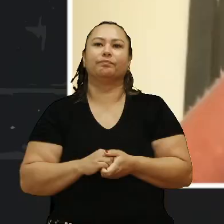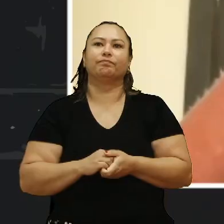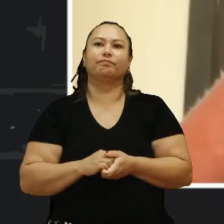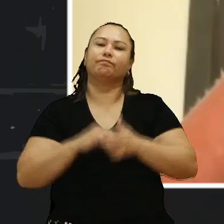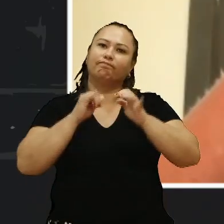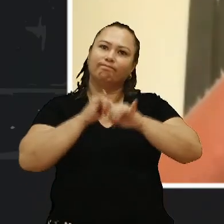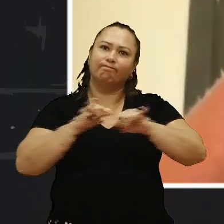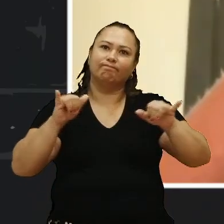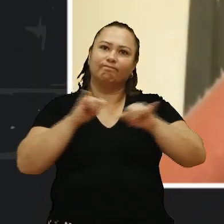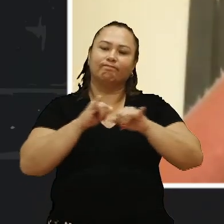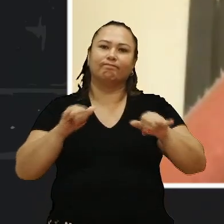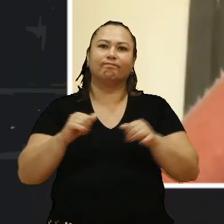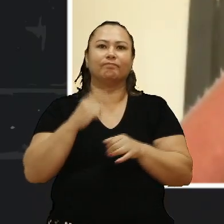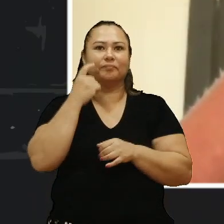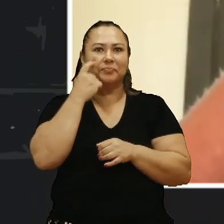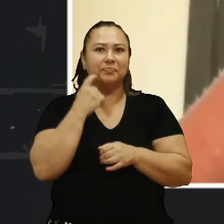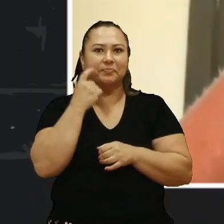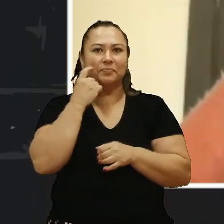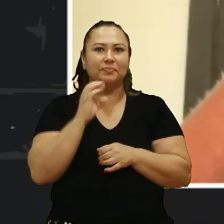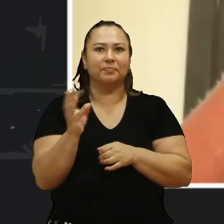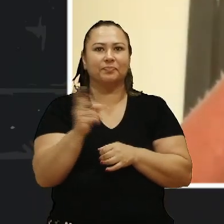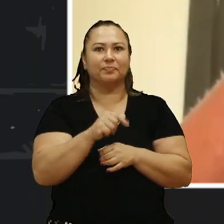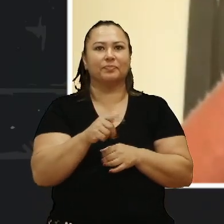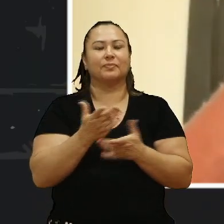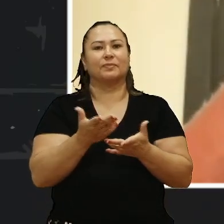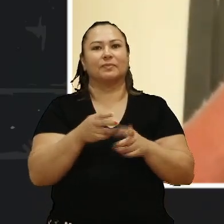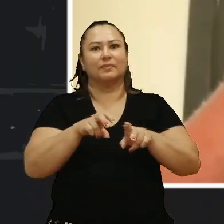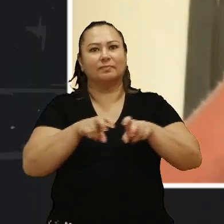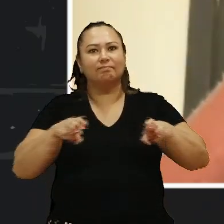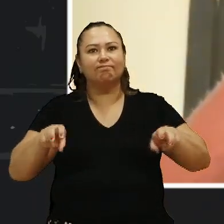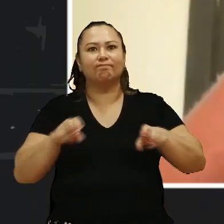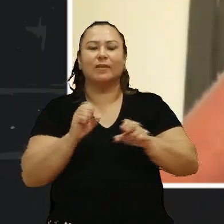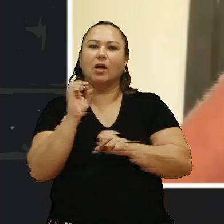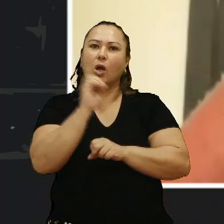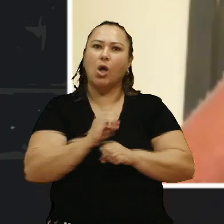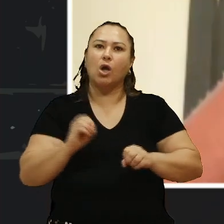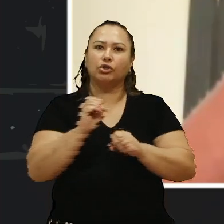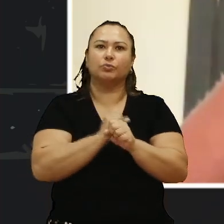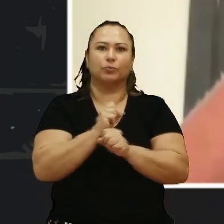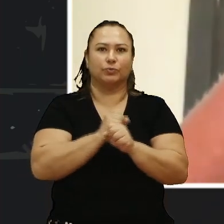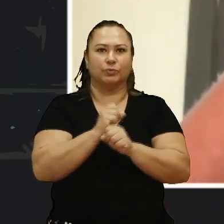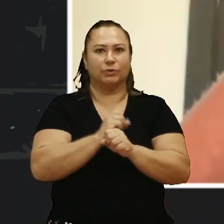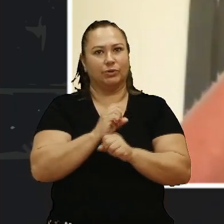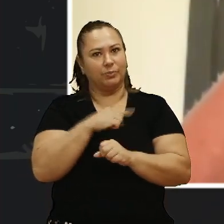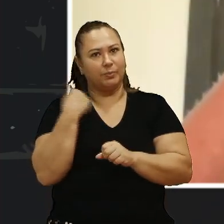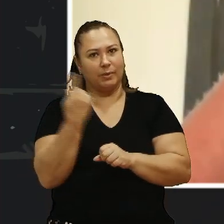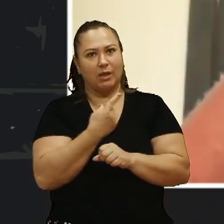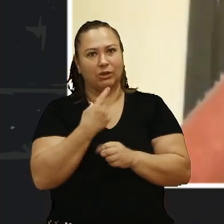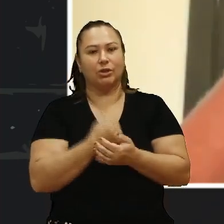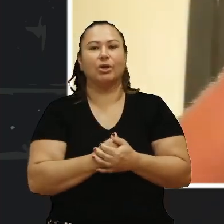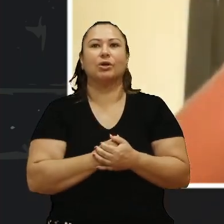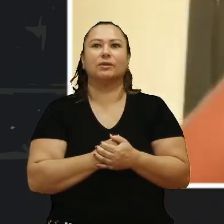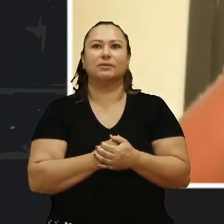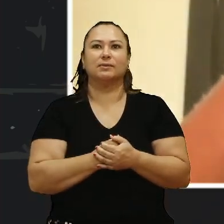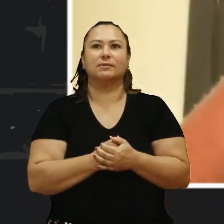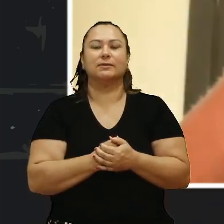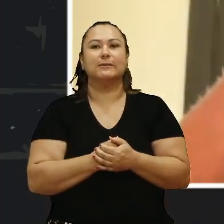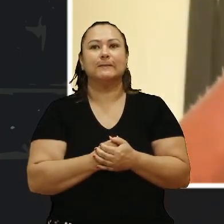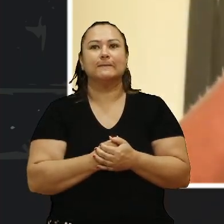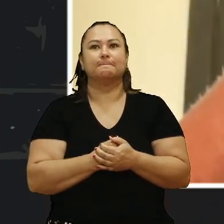Desejar, Wagner, e a toda a mesa um ótimo ano aí para nós. E em relação a